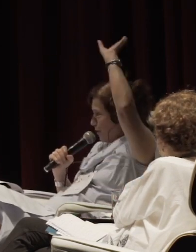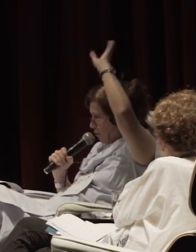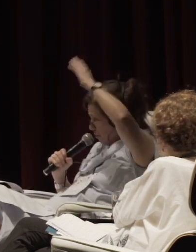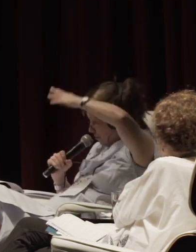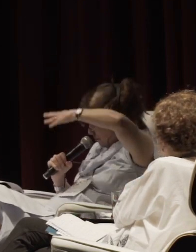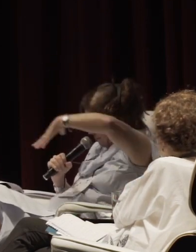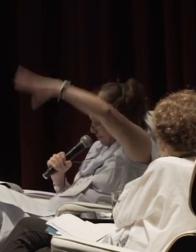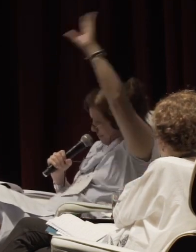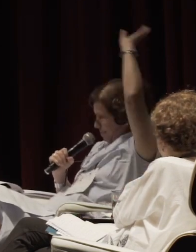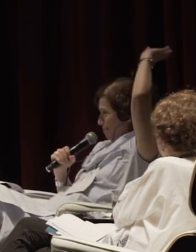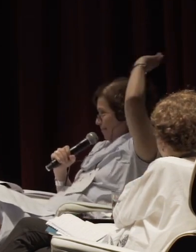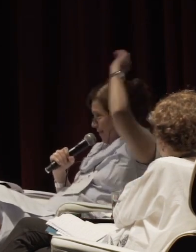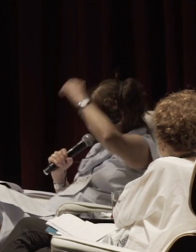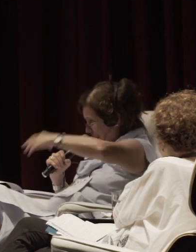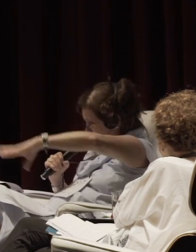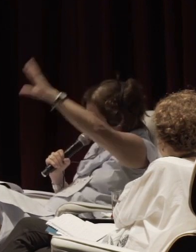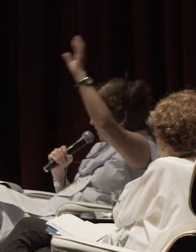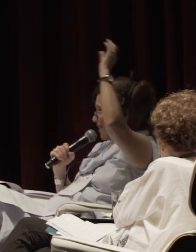Levem isso